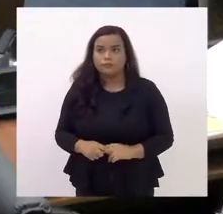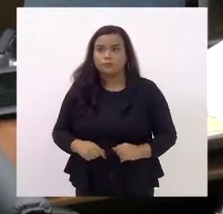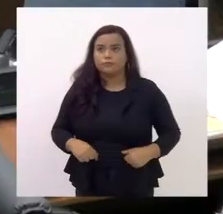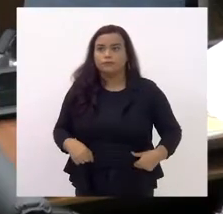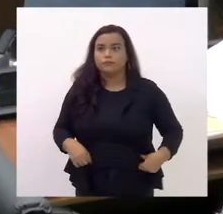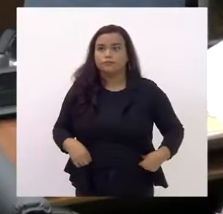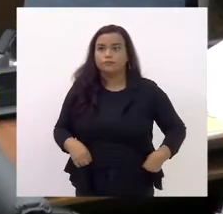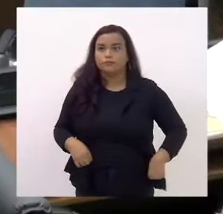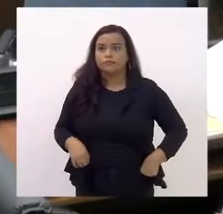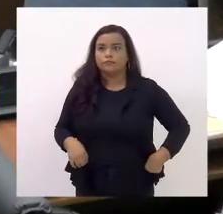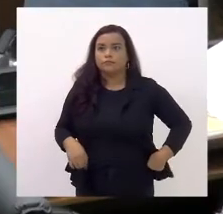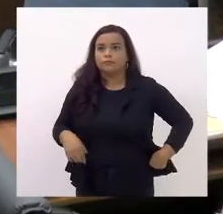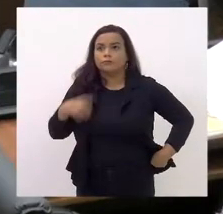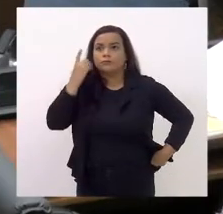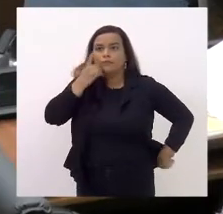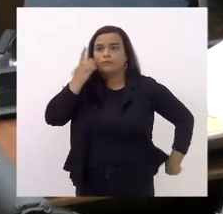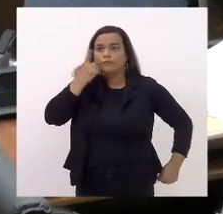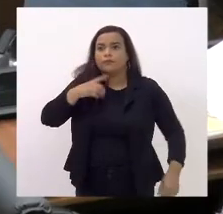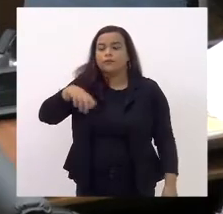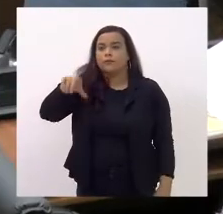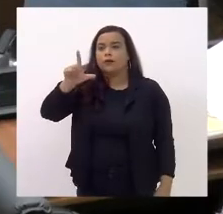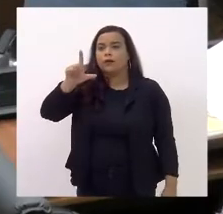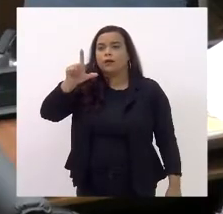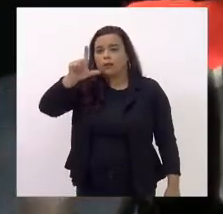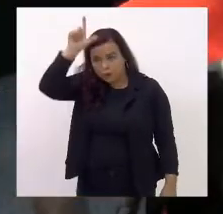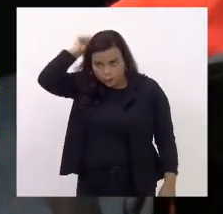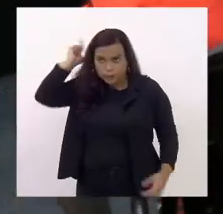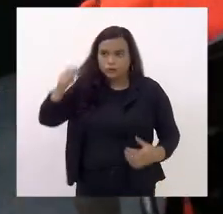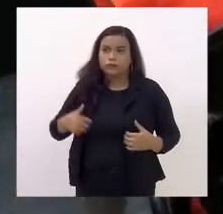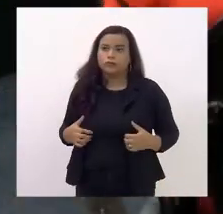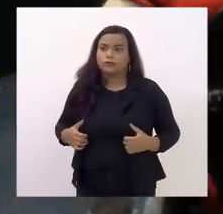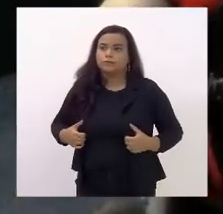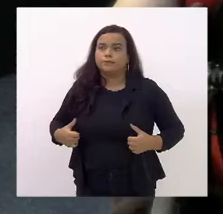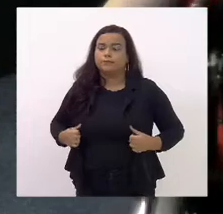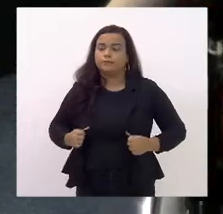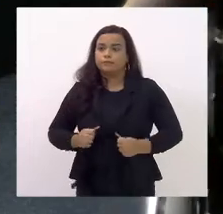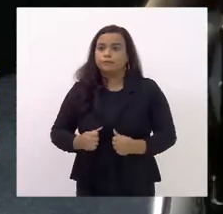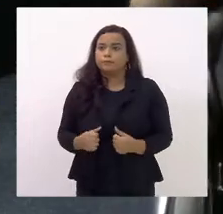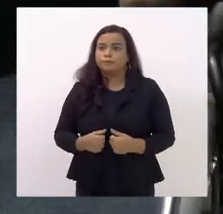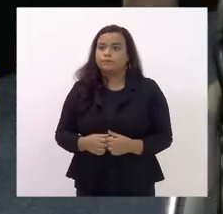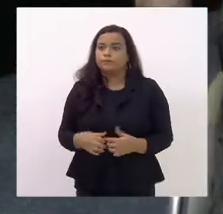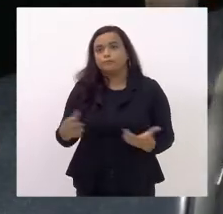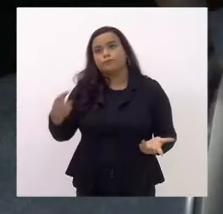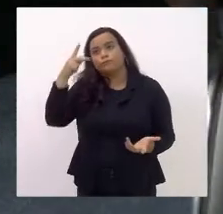Presidente. Deputado Luiz. Na linha...